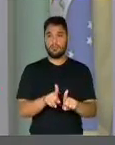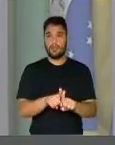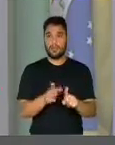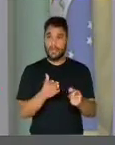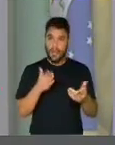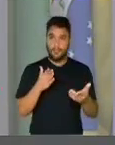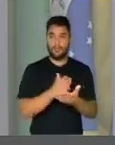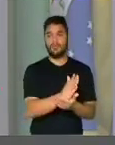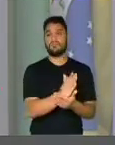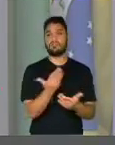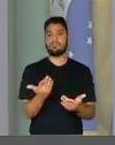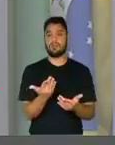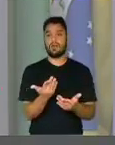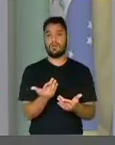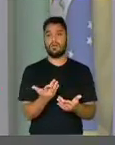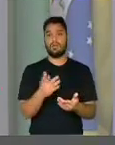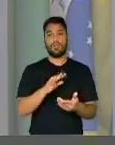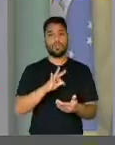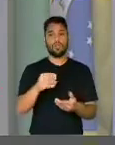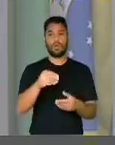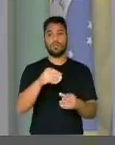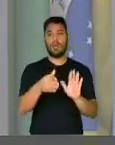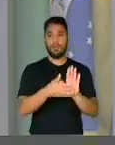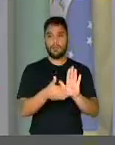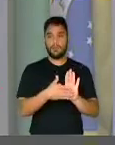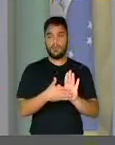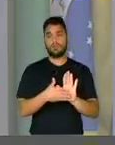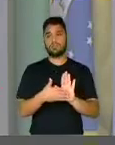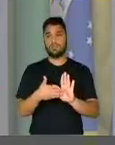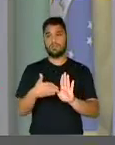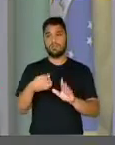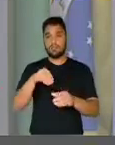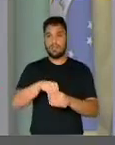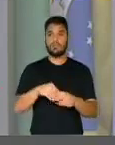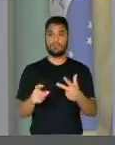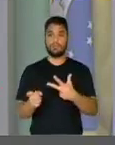sua aprovação na forma proposta pelo Poder Executivo. Esse é o nosso voto, senhor presidente.